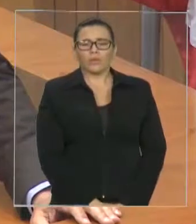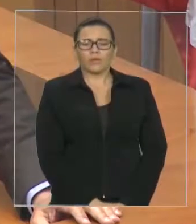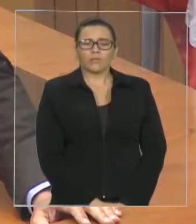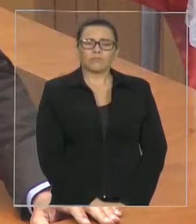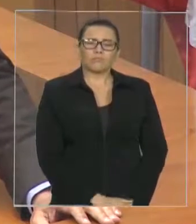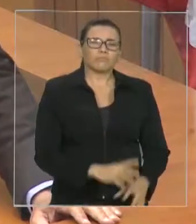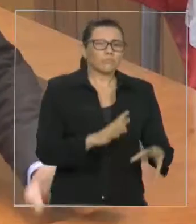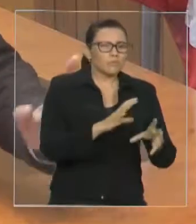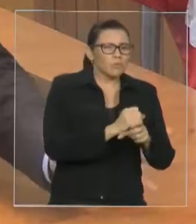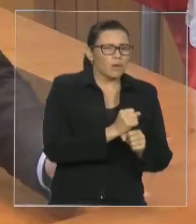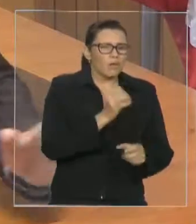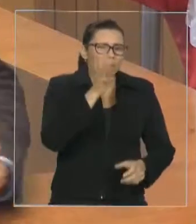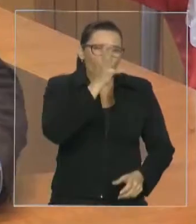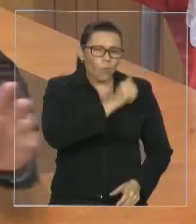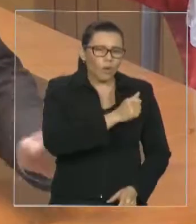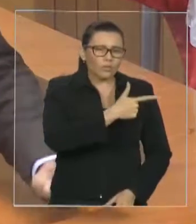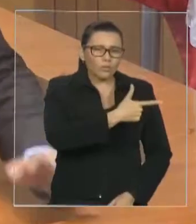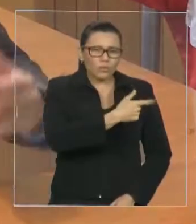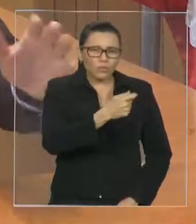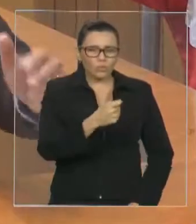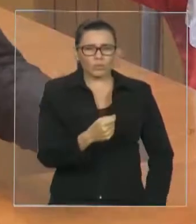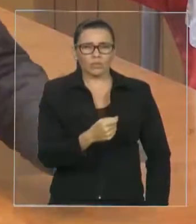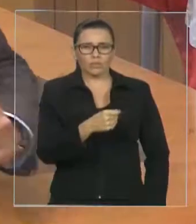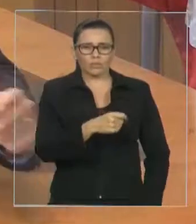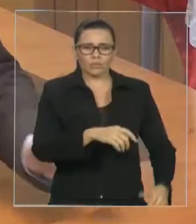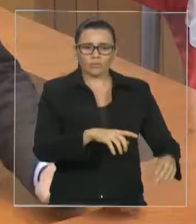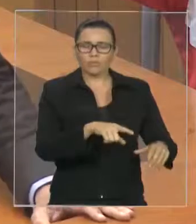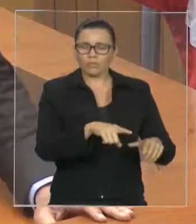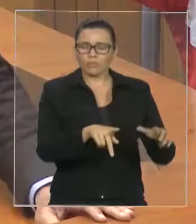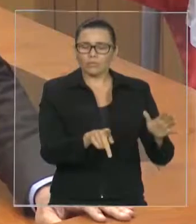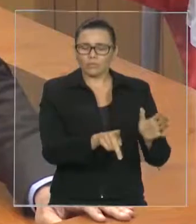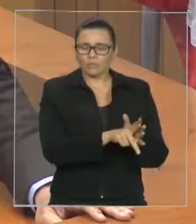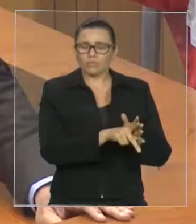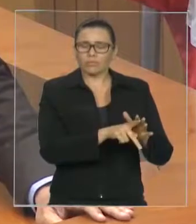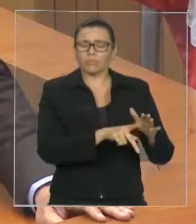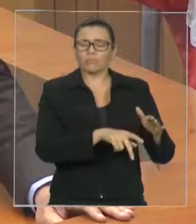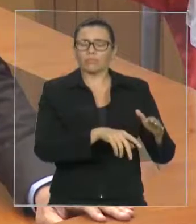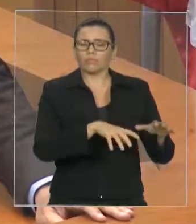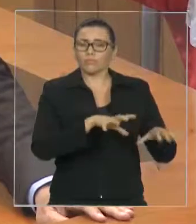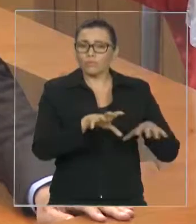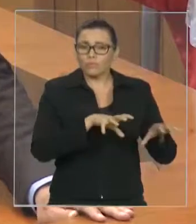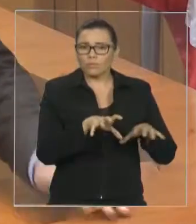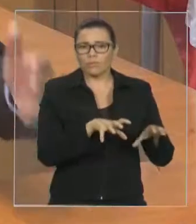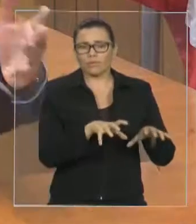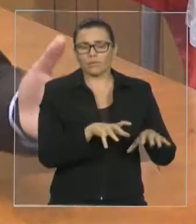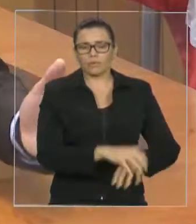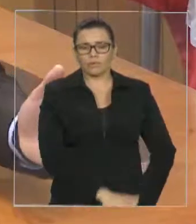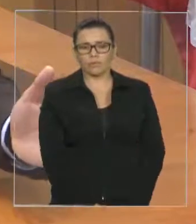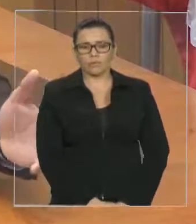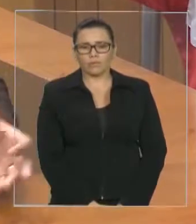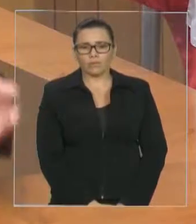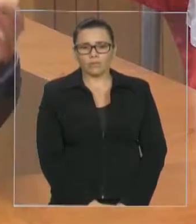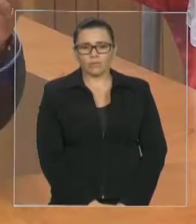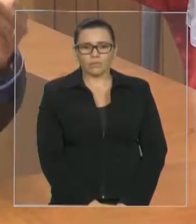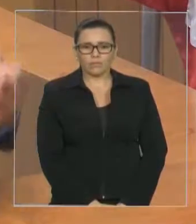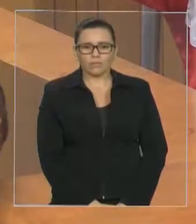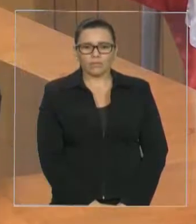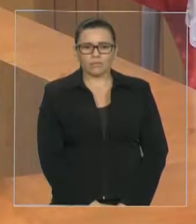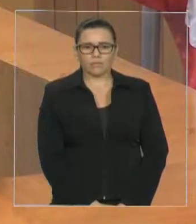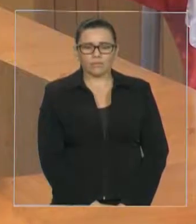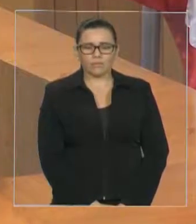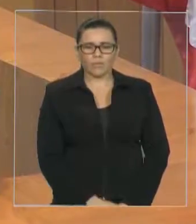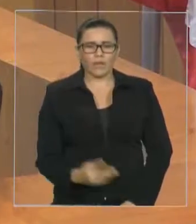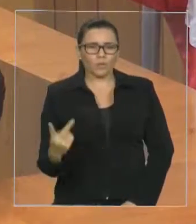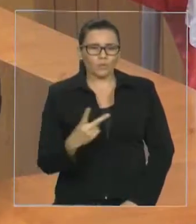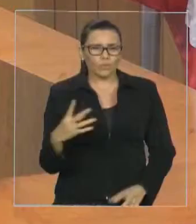torcedores. Era 3 por 1 ou mais do que 3 por 1 torcedores no estádio. Então está aí, mais uma